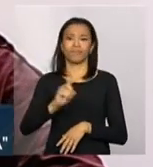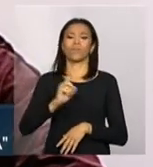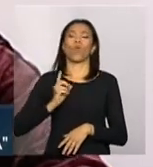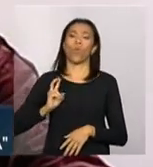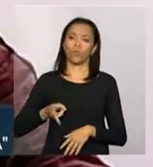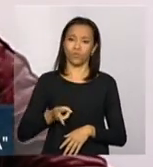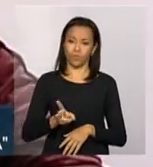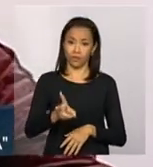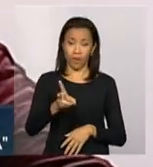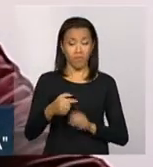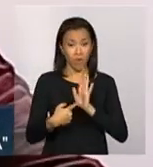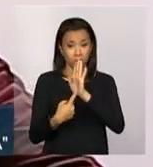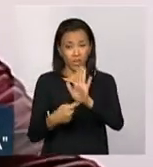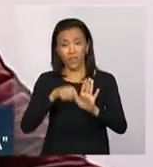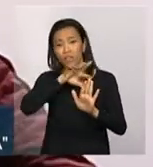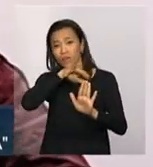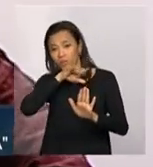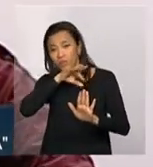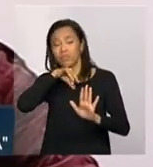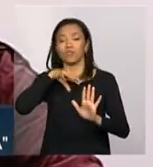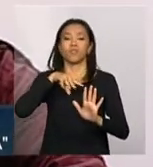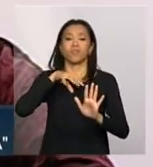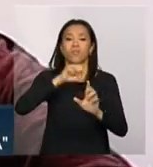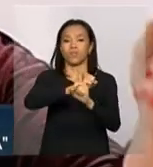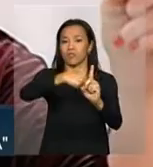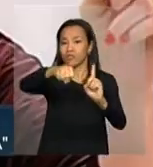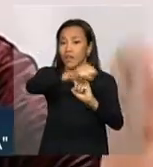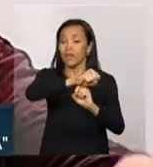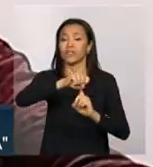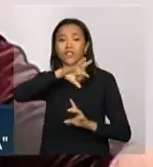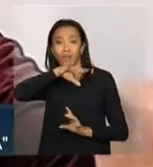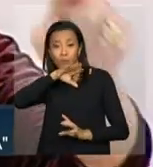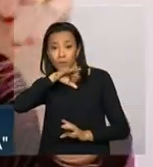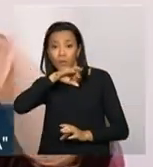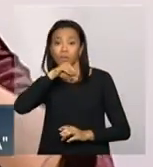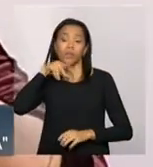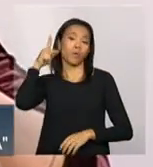o quão é ruim para a sociedade, para a democracia, essa